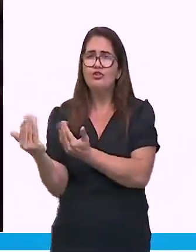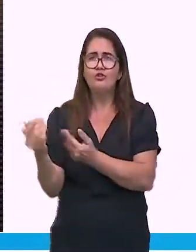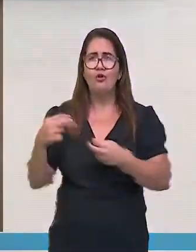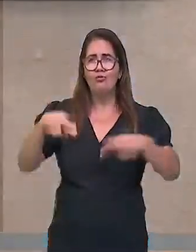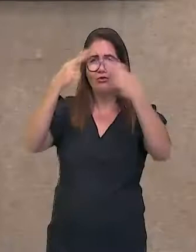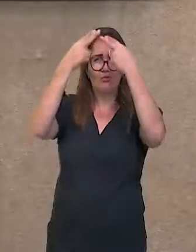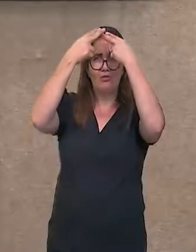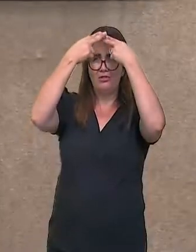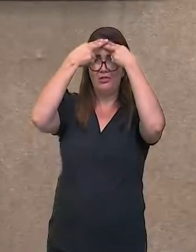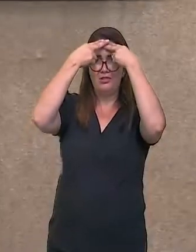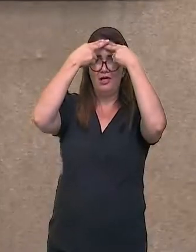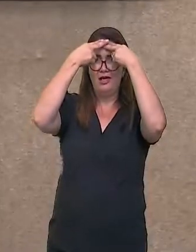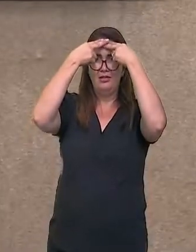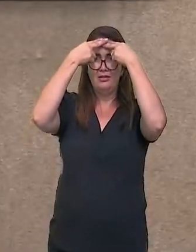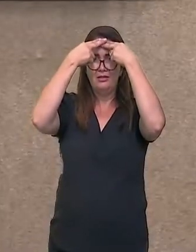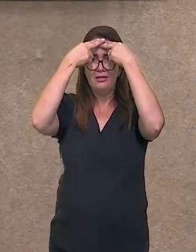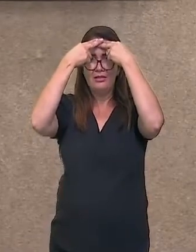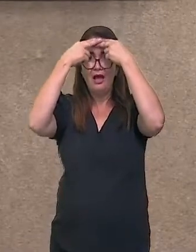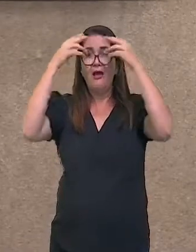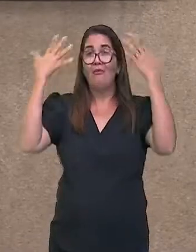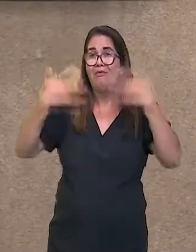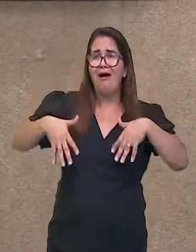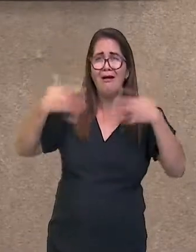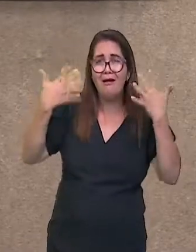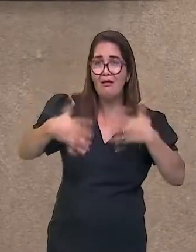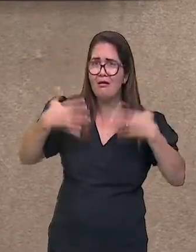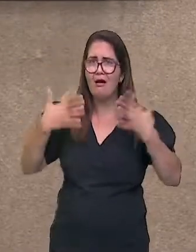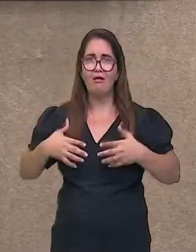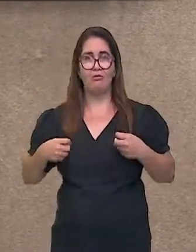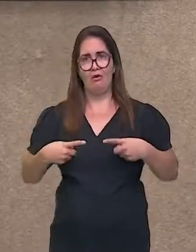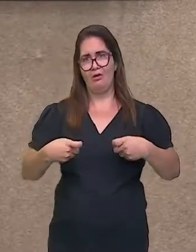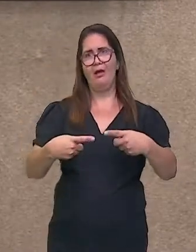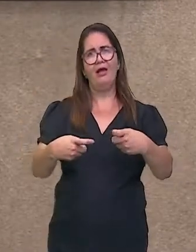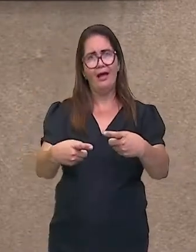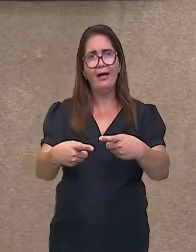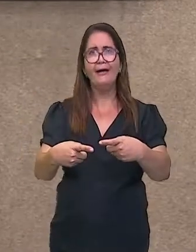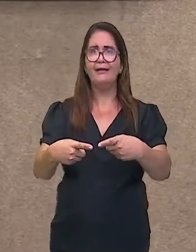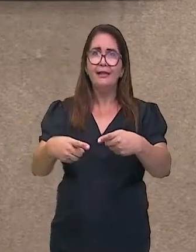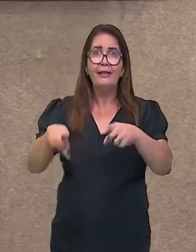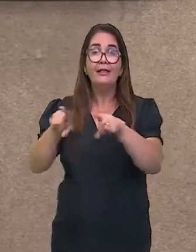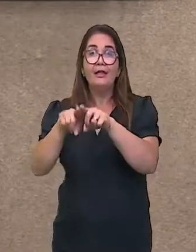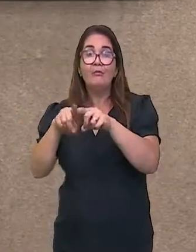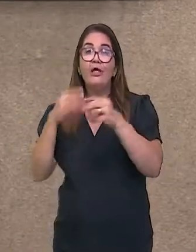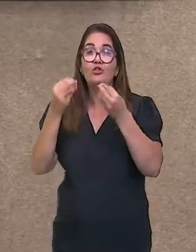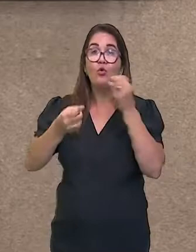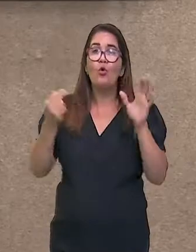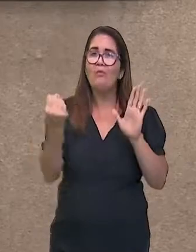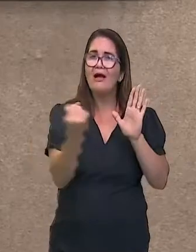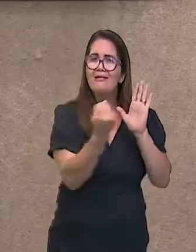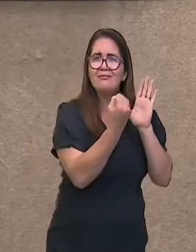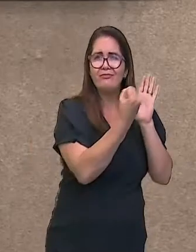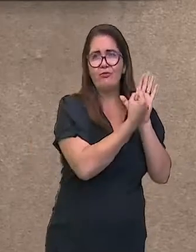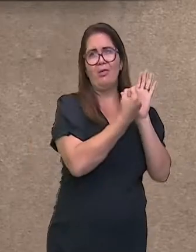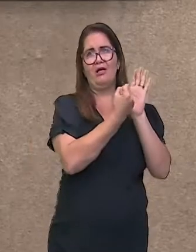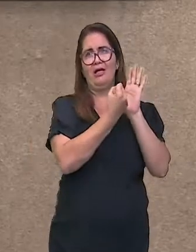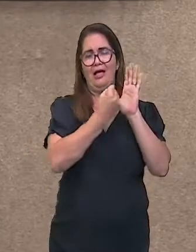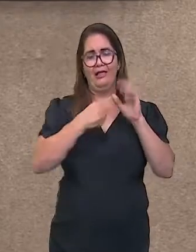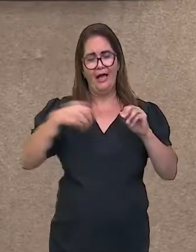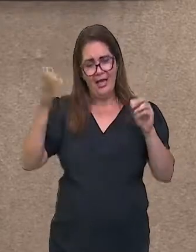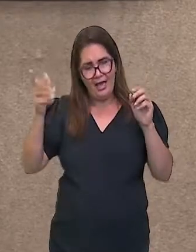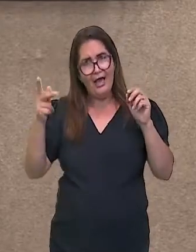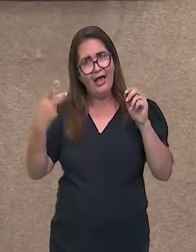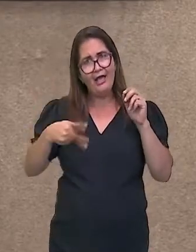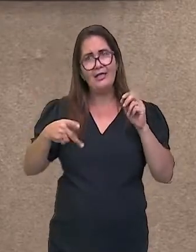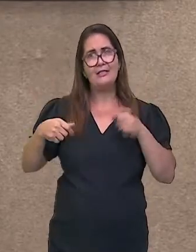da guerra. A frente de batalha, sobretudo a ocidental, ficou marcada pela carnificina vivida